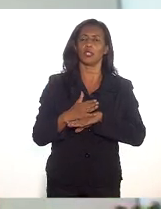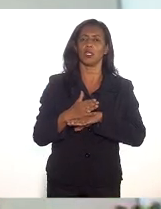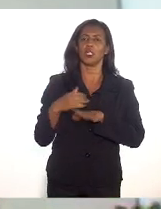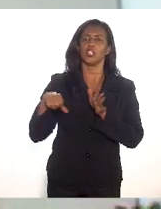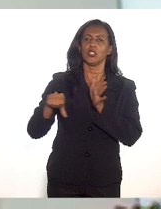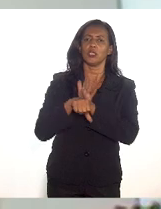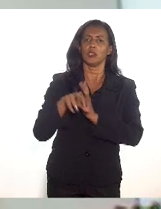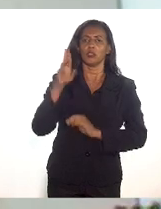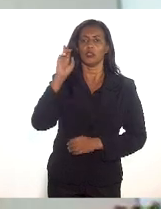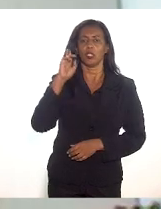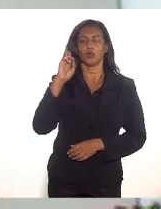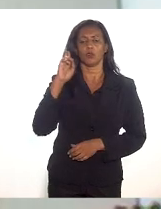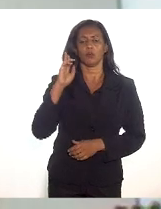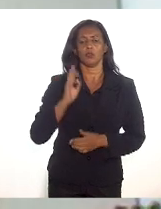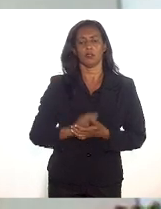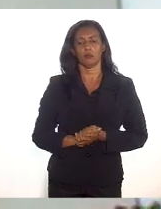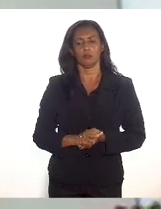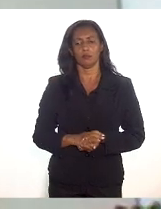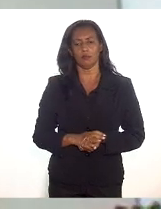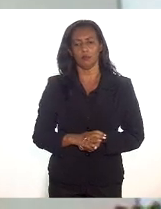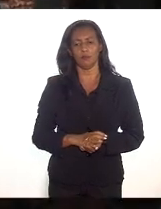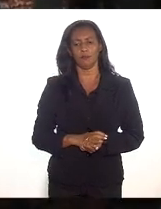responsabilidade.